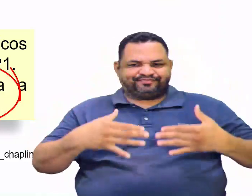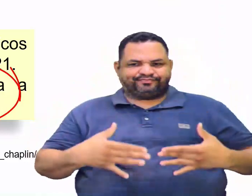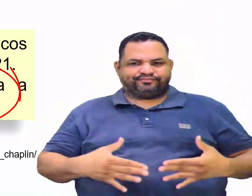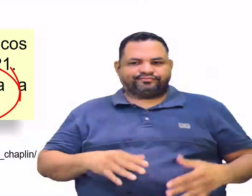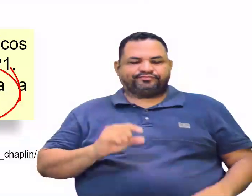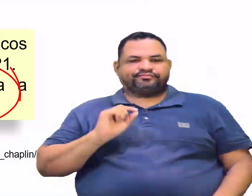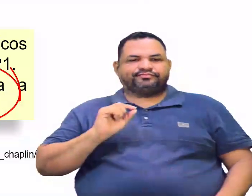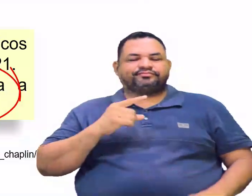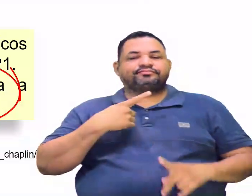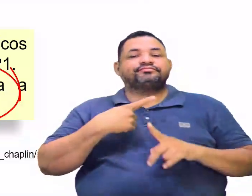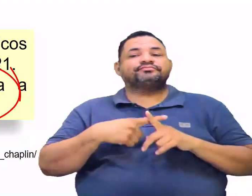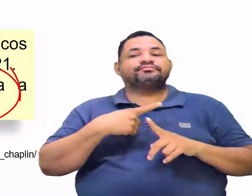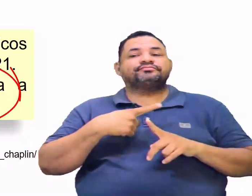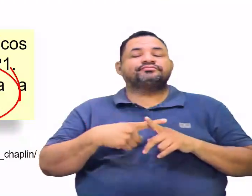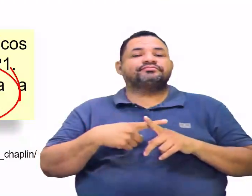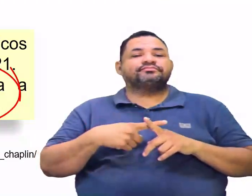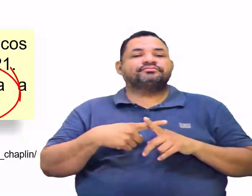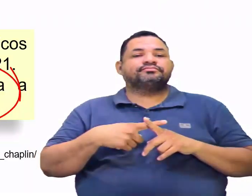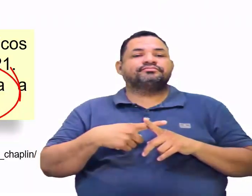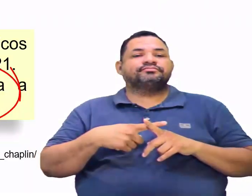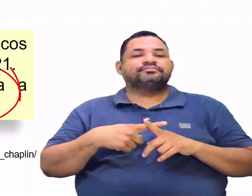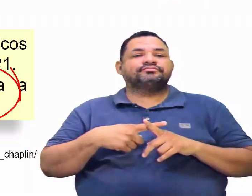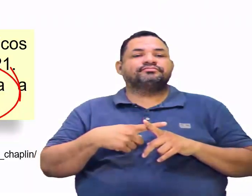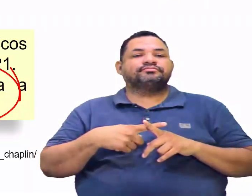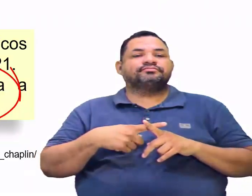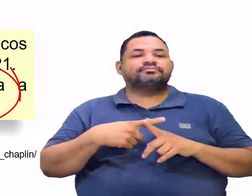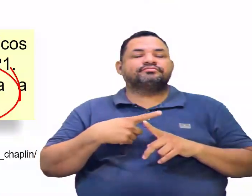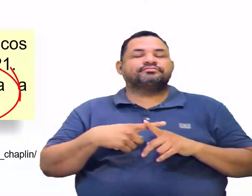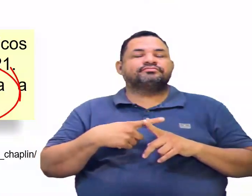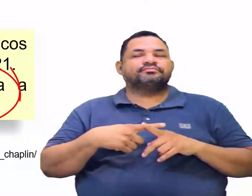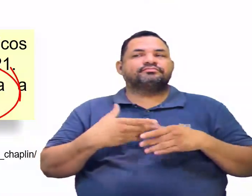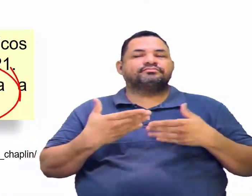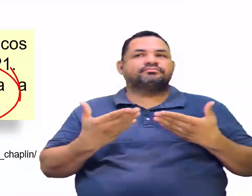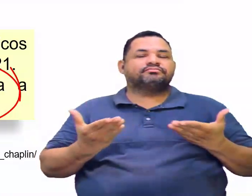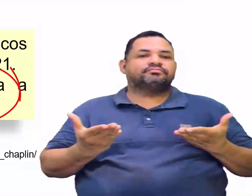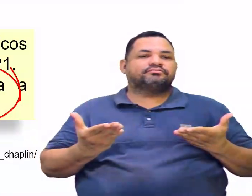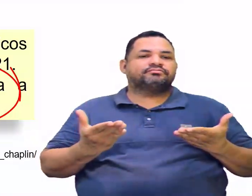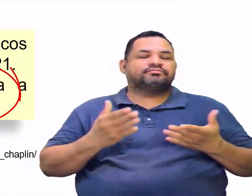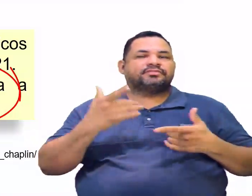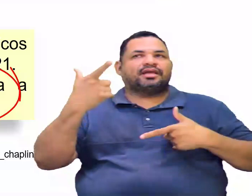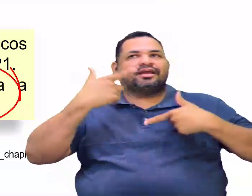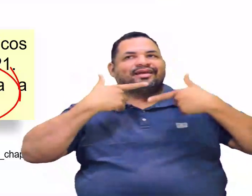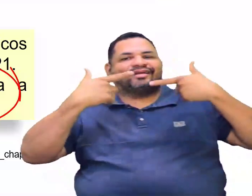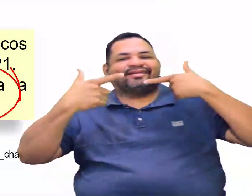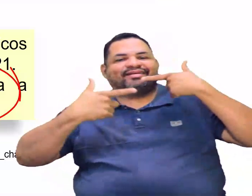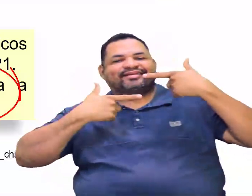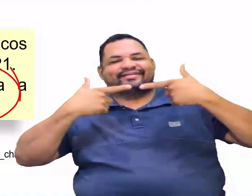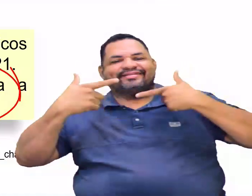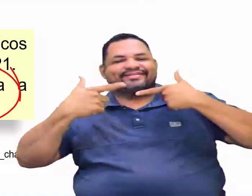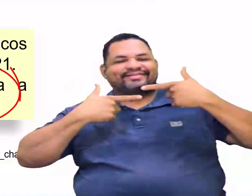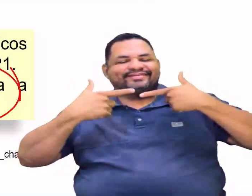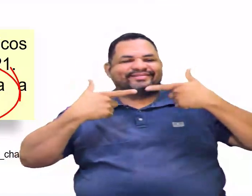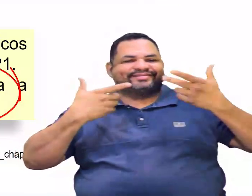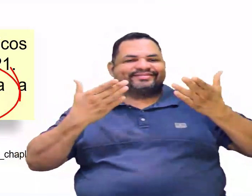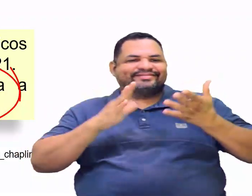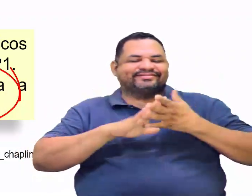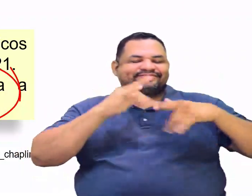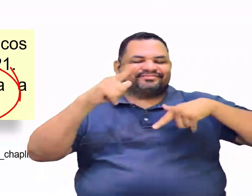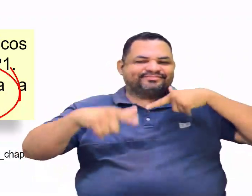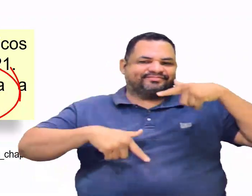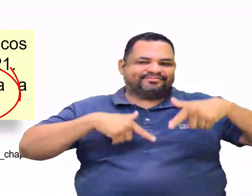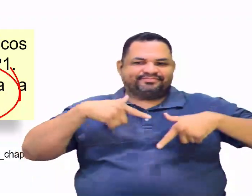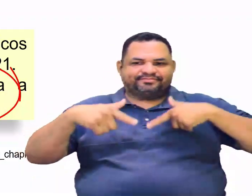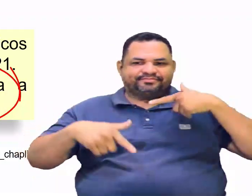né, por que ele é tão risonho, por que ele é tão engraçado nos seus